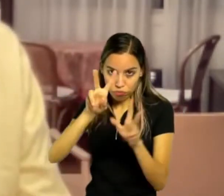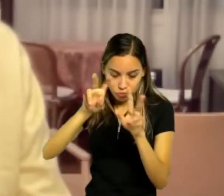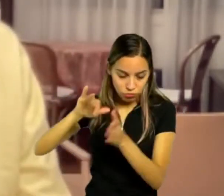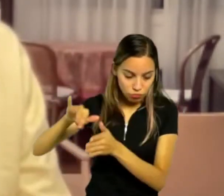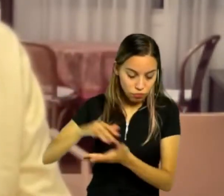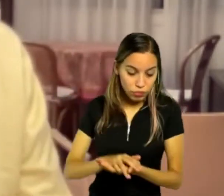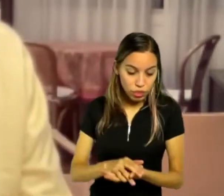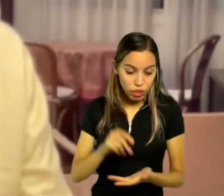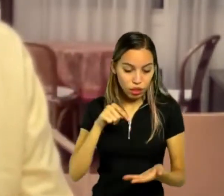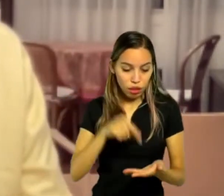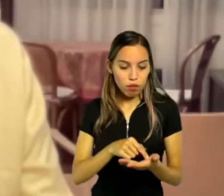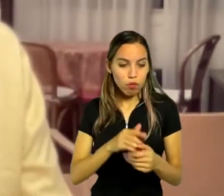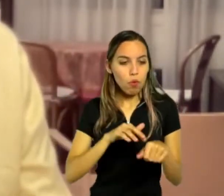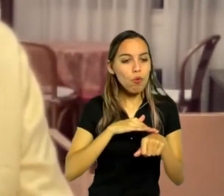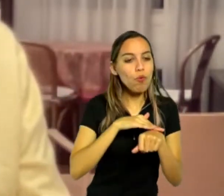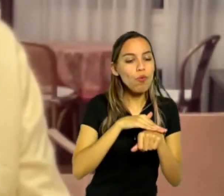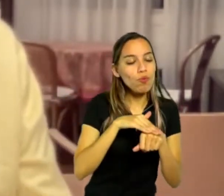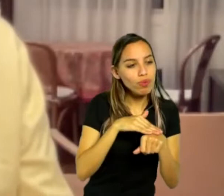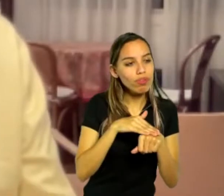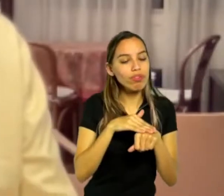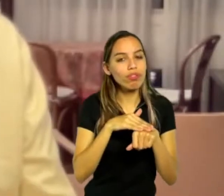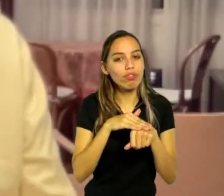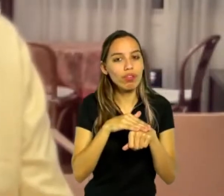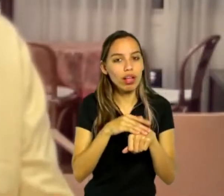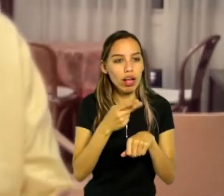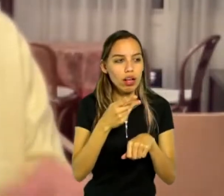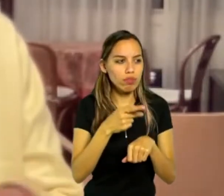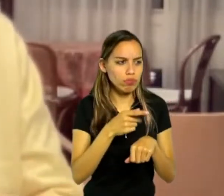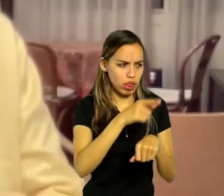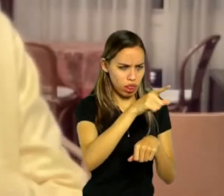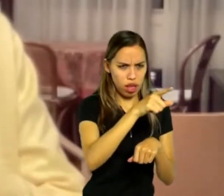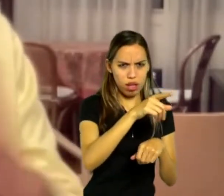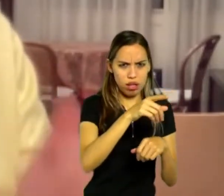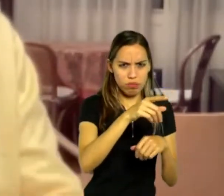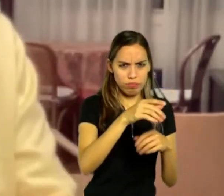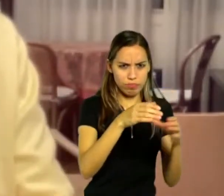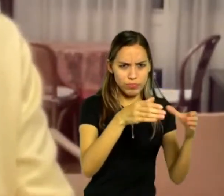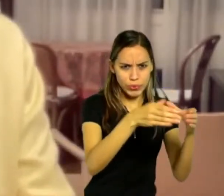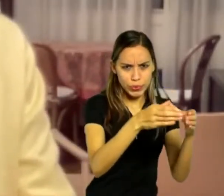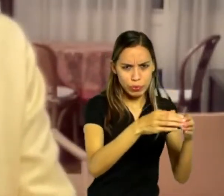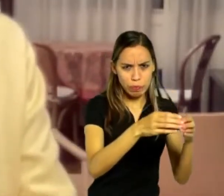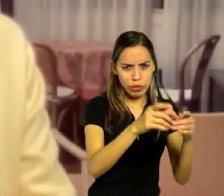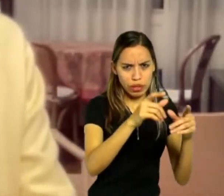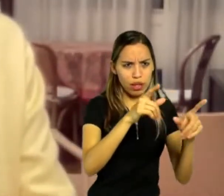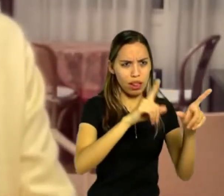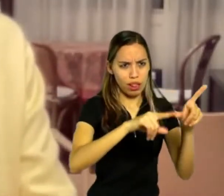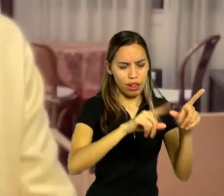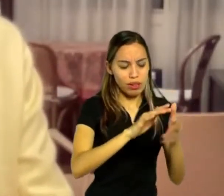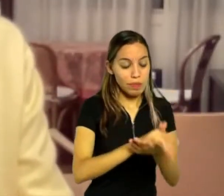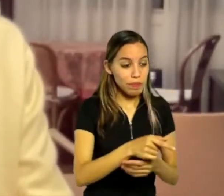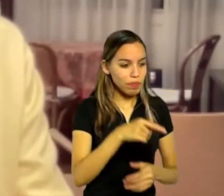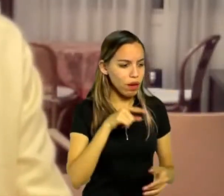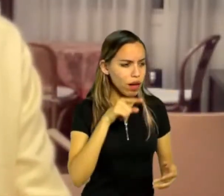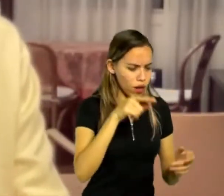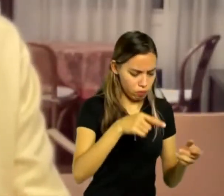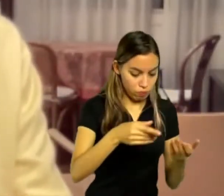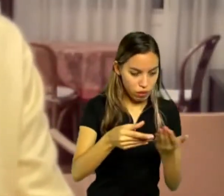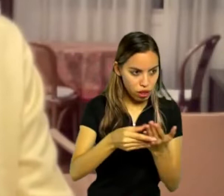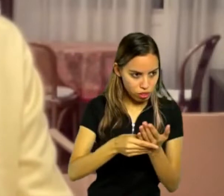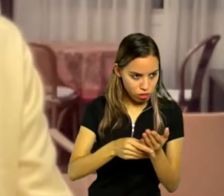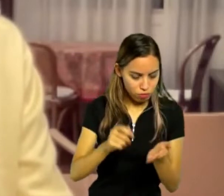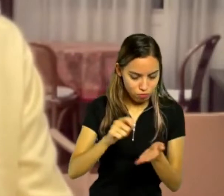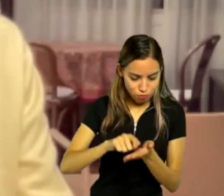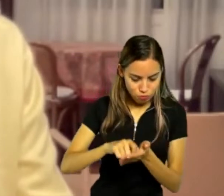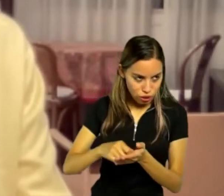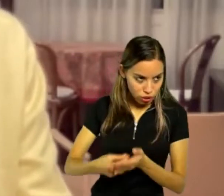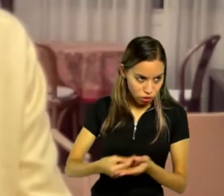das Letras, e ele falou, faz esse livro. Eu falei, mas acontece que eu tenho... ainda não sei bem o que eu